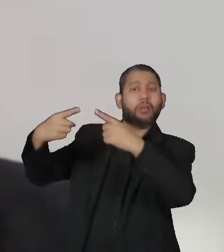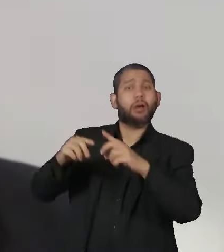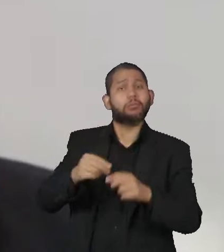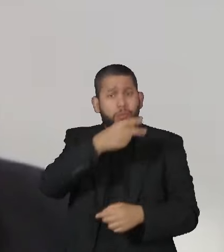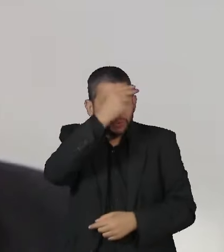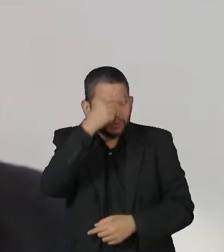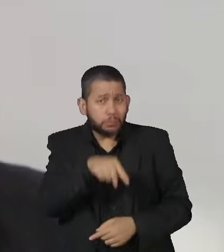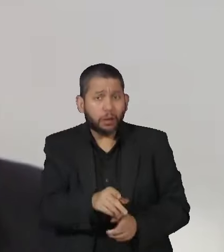municipais e vice--versa